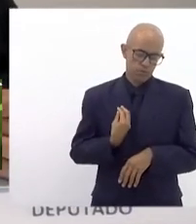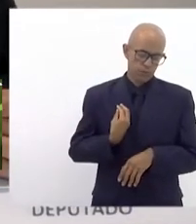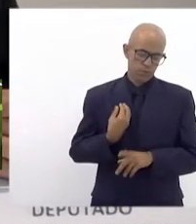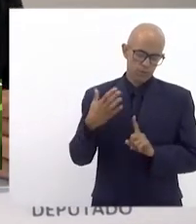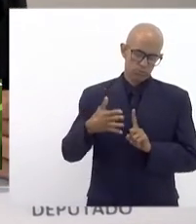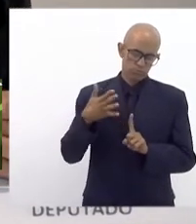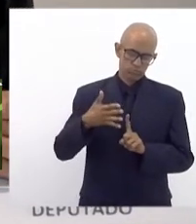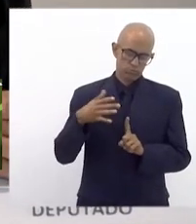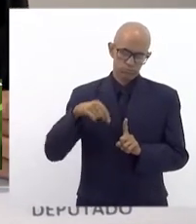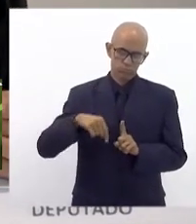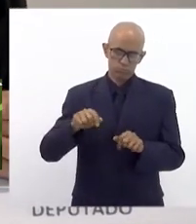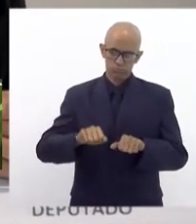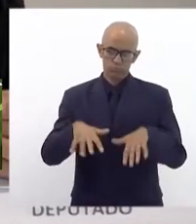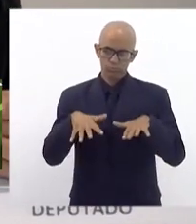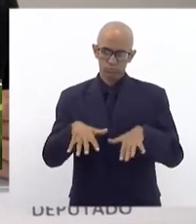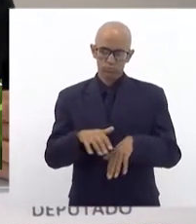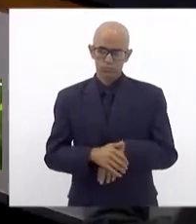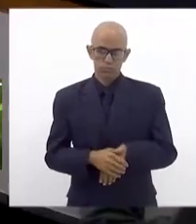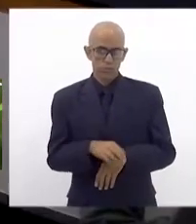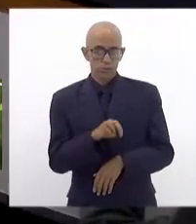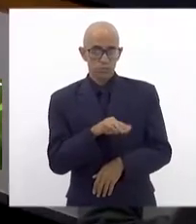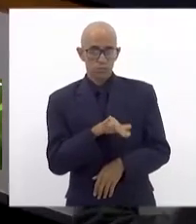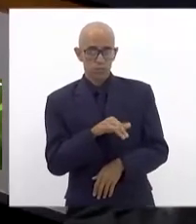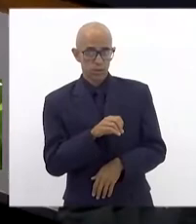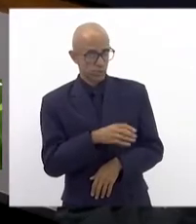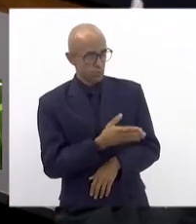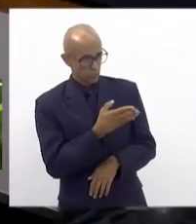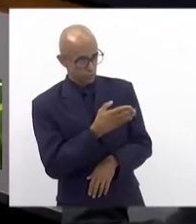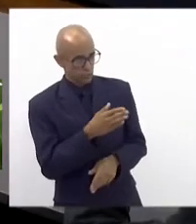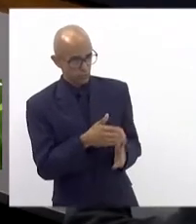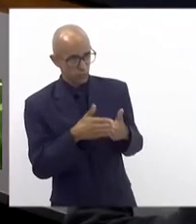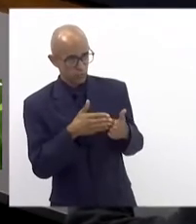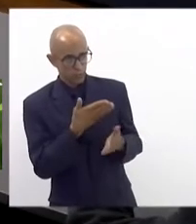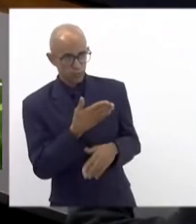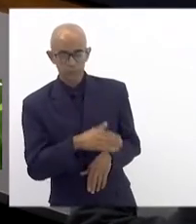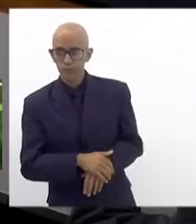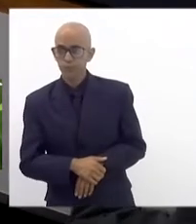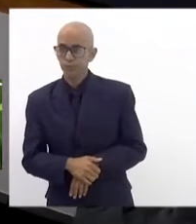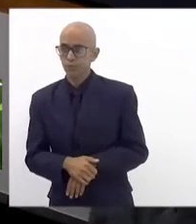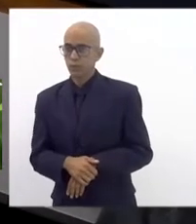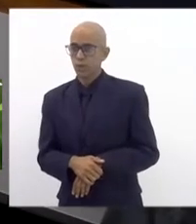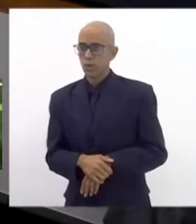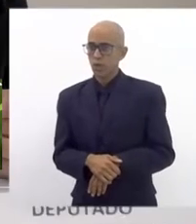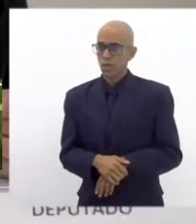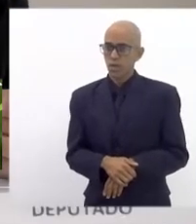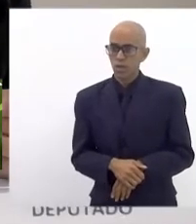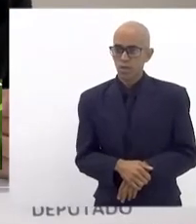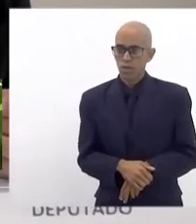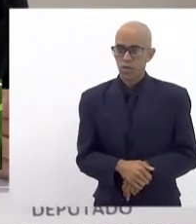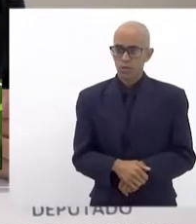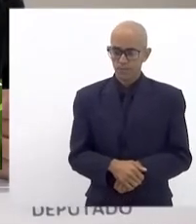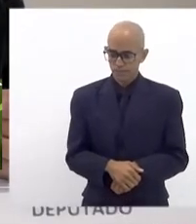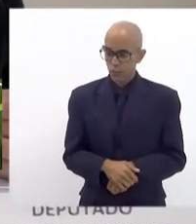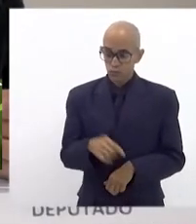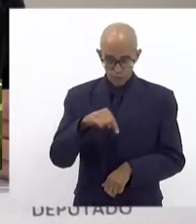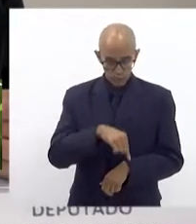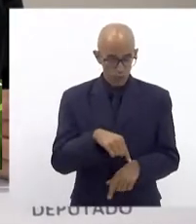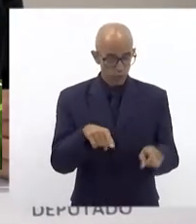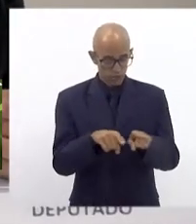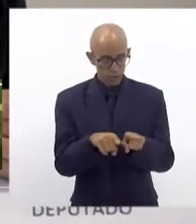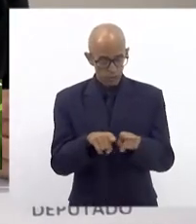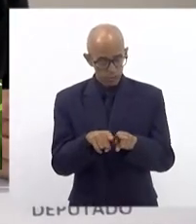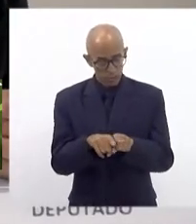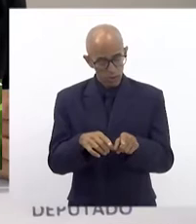aqui da audiência. Márcio Girão, por favor. Deputado, podemos falar depois? Claro, os estão aqui com certeza. Por